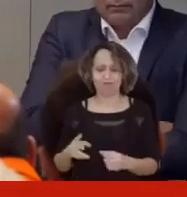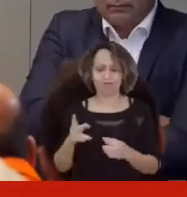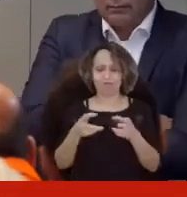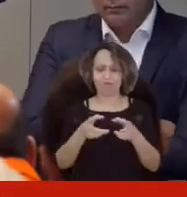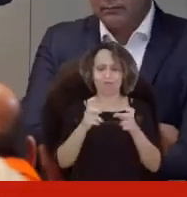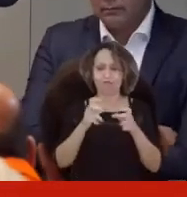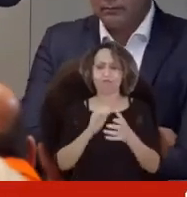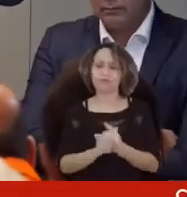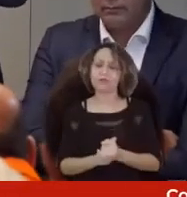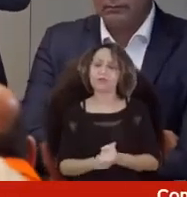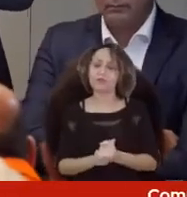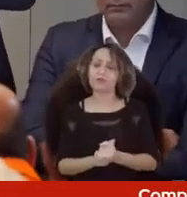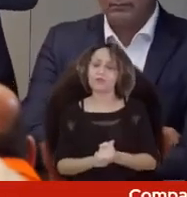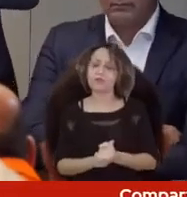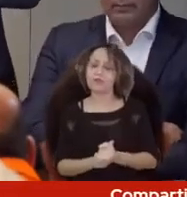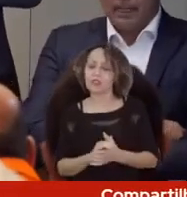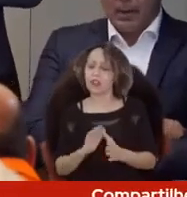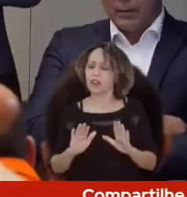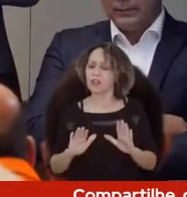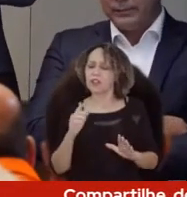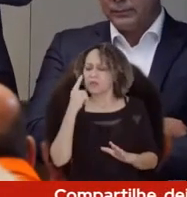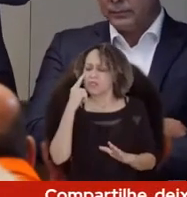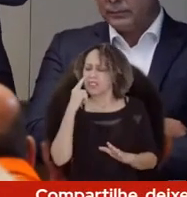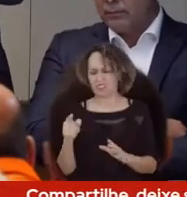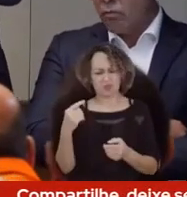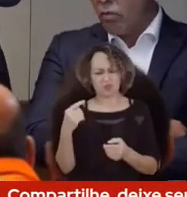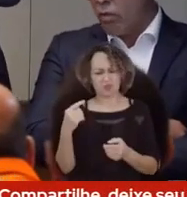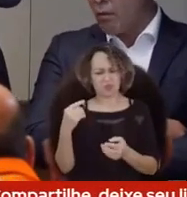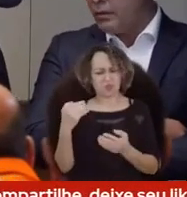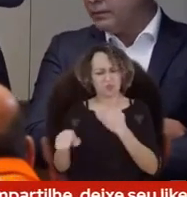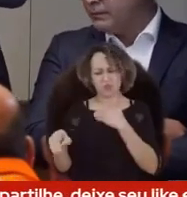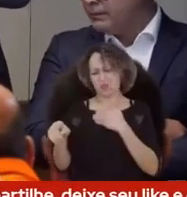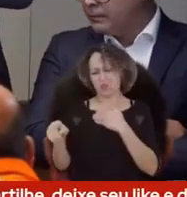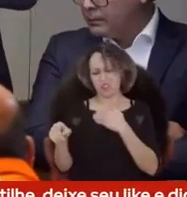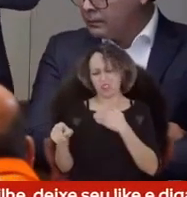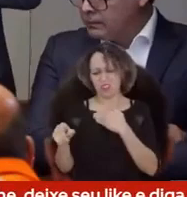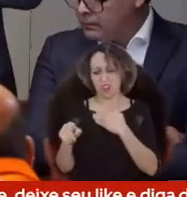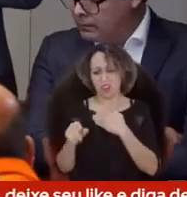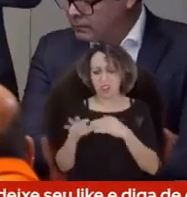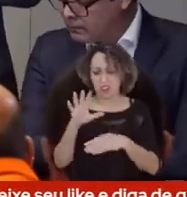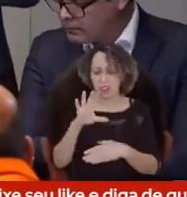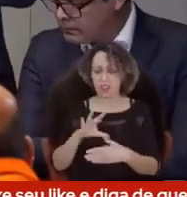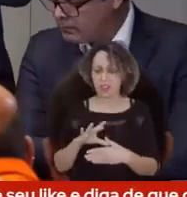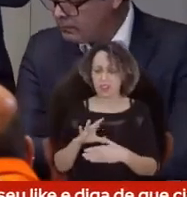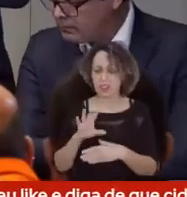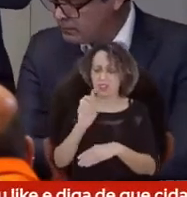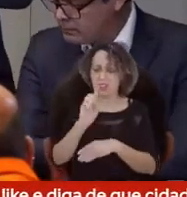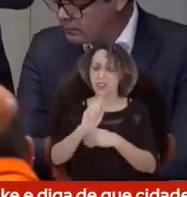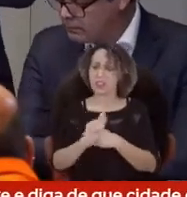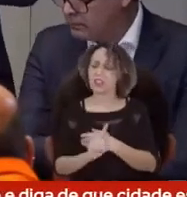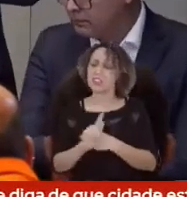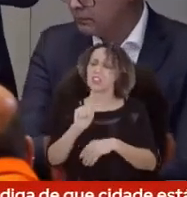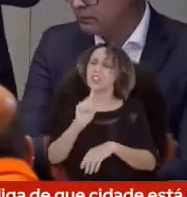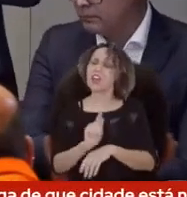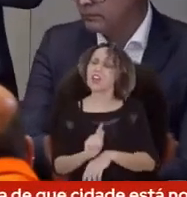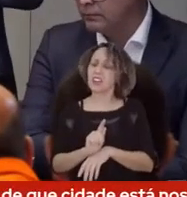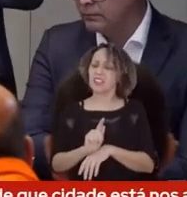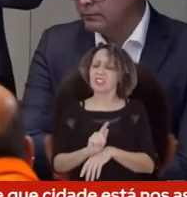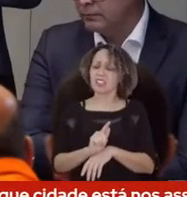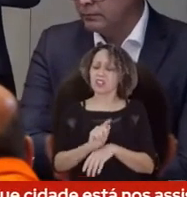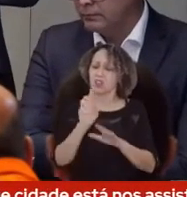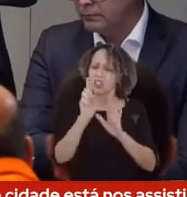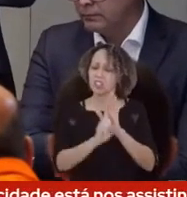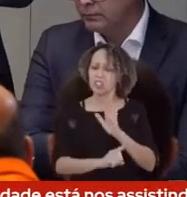dirigir a Petrobras, porque ele sempre fez o discurso contrário a essa política. E ele, com todo